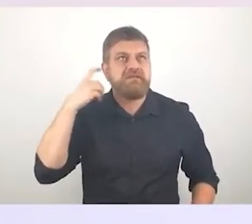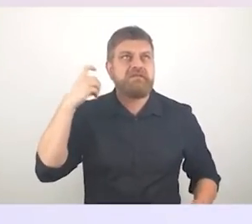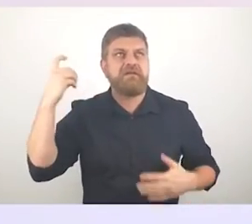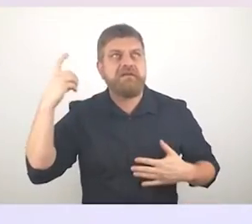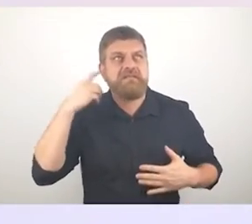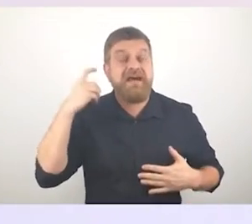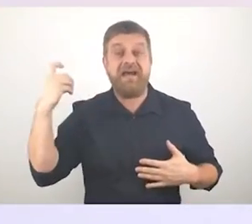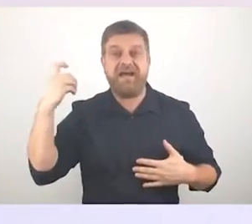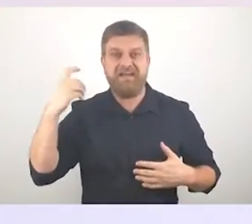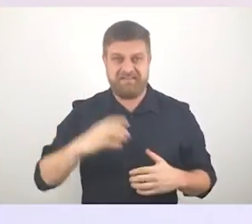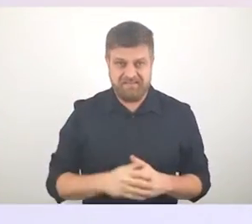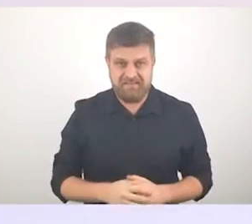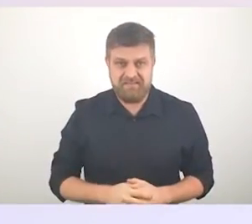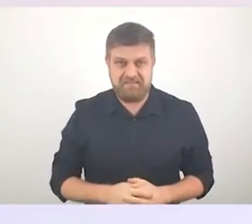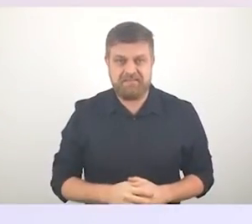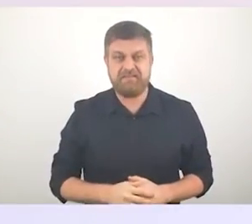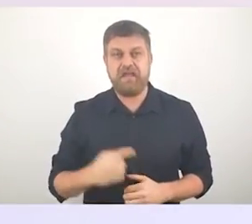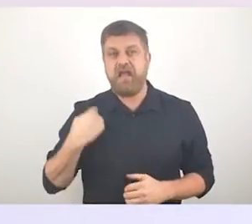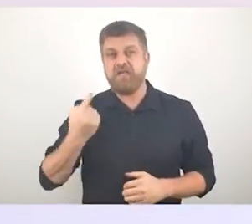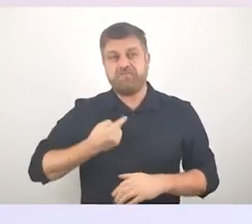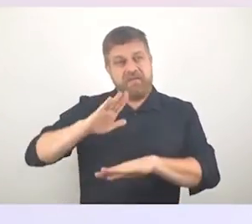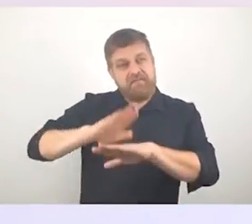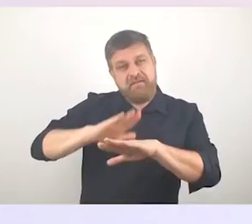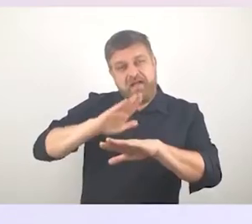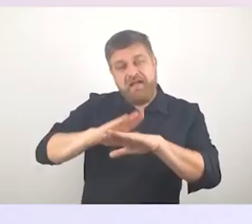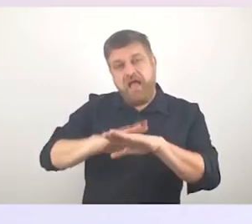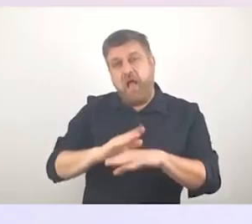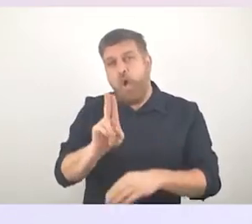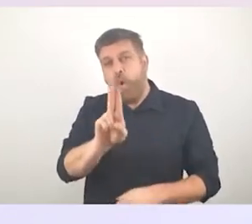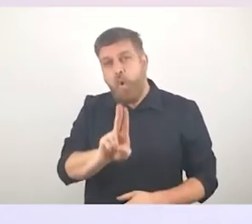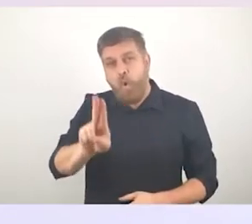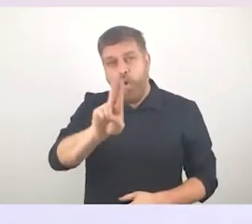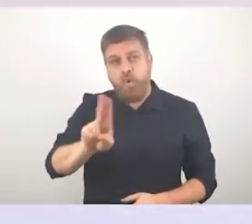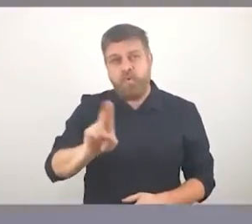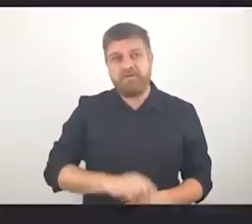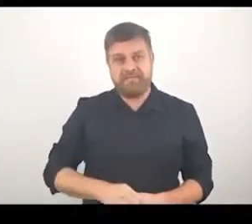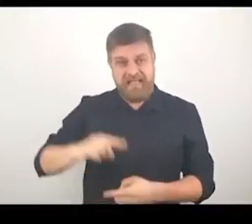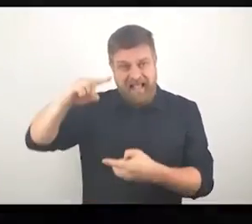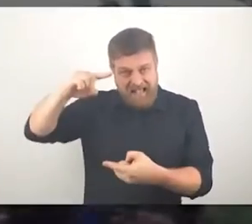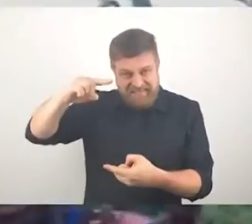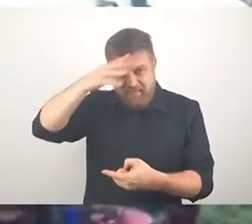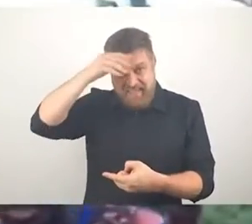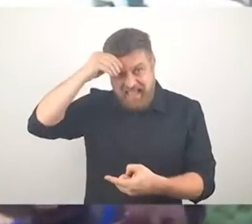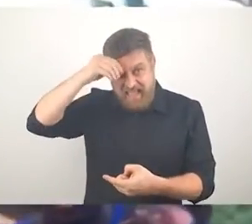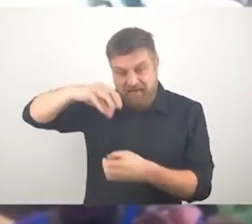Tá bom? Só que a gente vai construir usando tampinhas de garrafa PET.